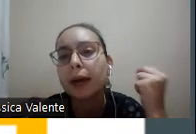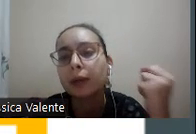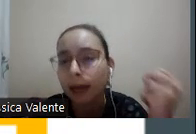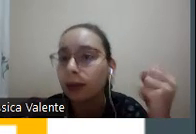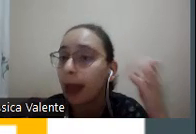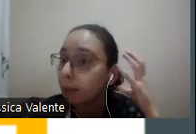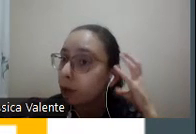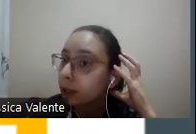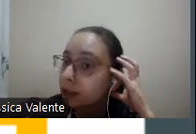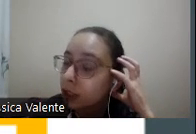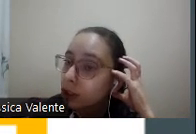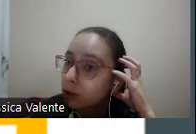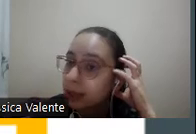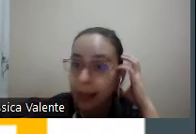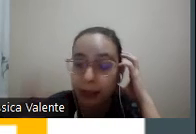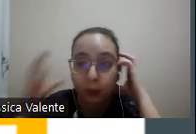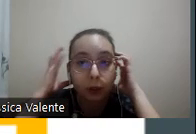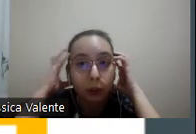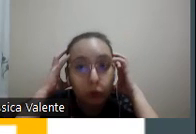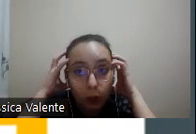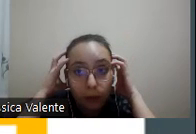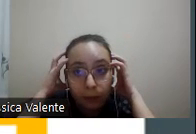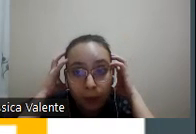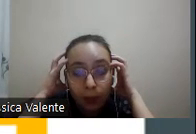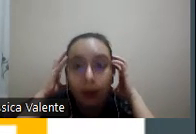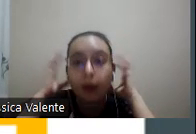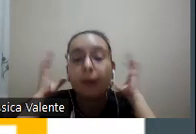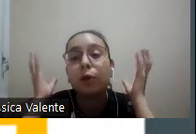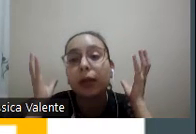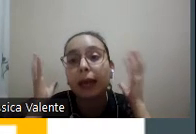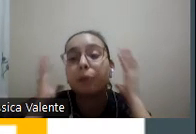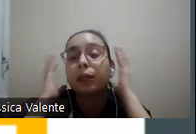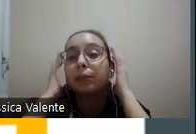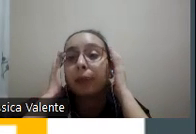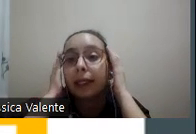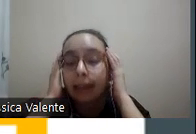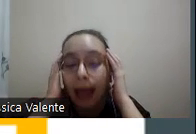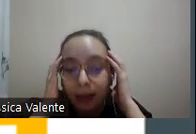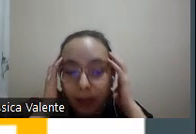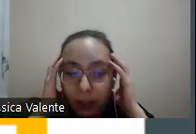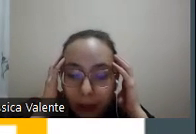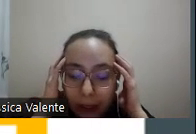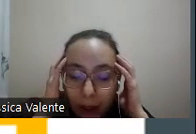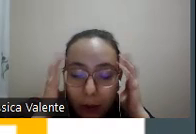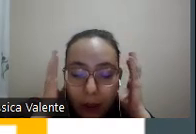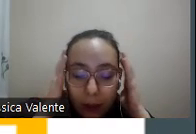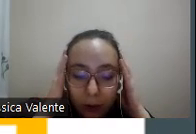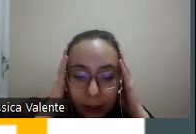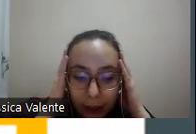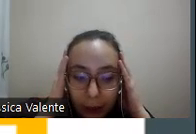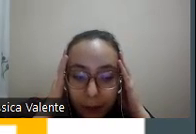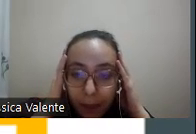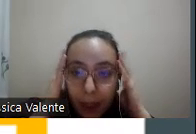muito barulhento, é importante a gente usar aqueles protetor. Por quê? Porque isso preserva a